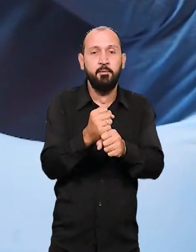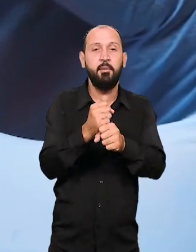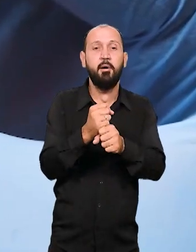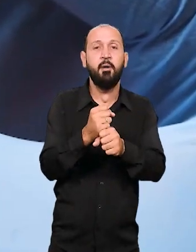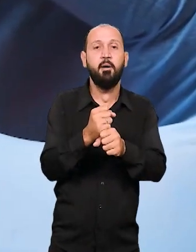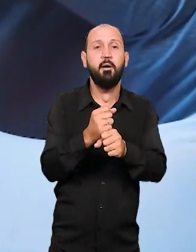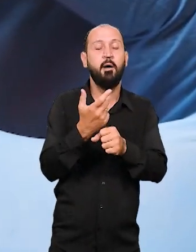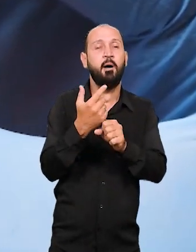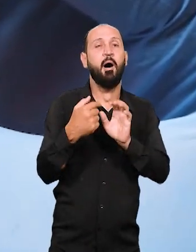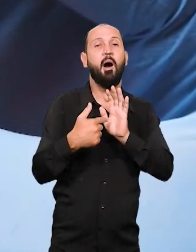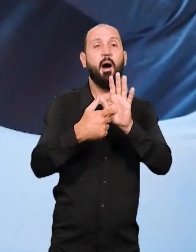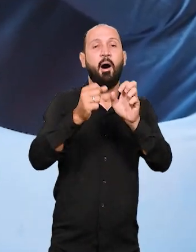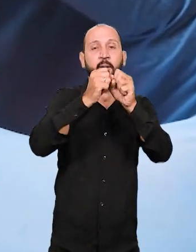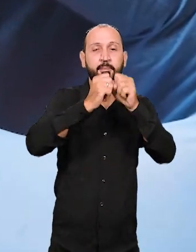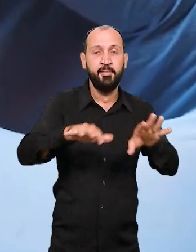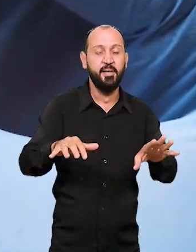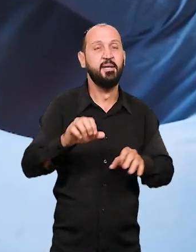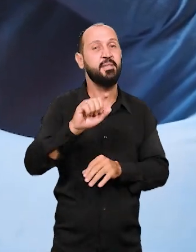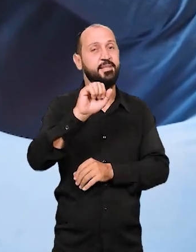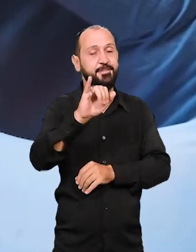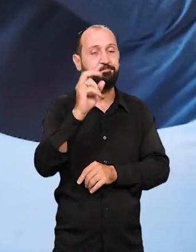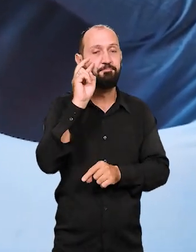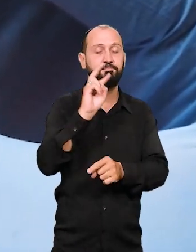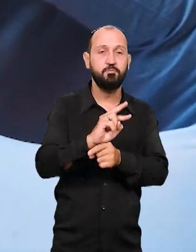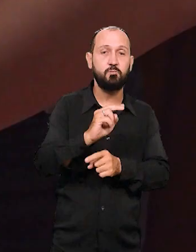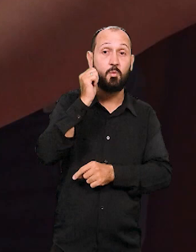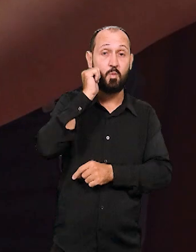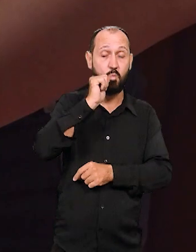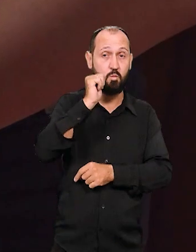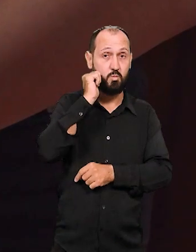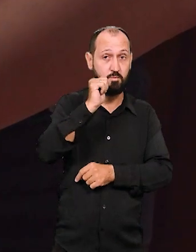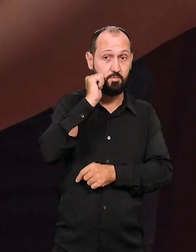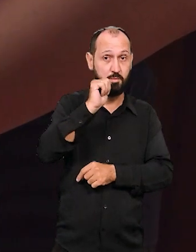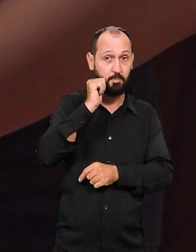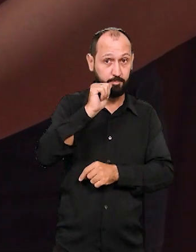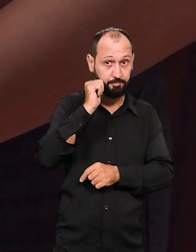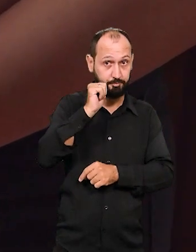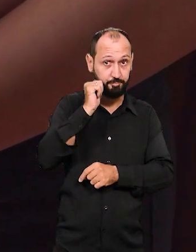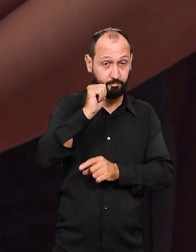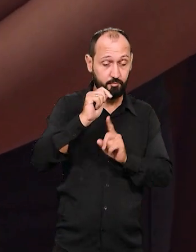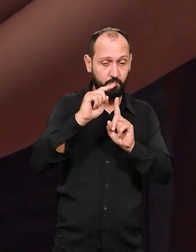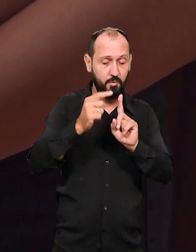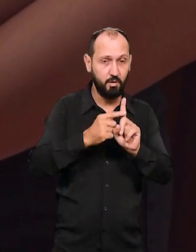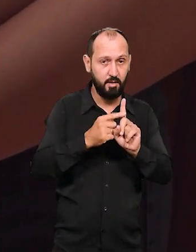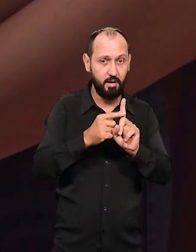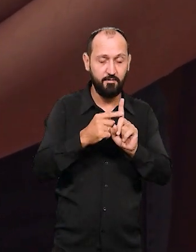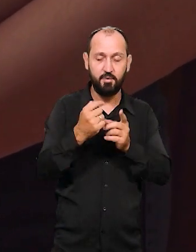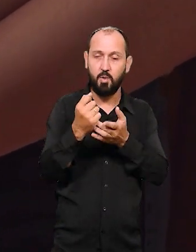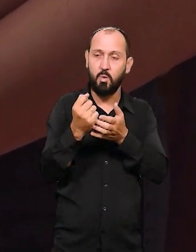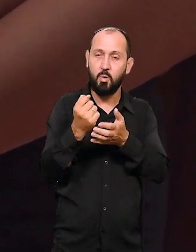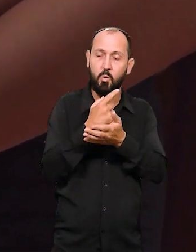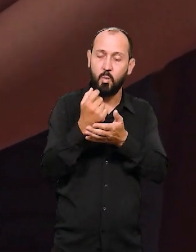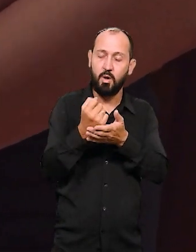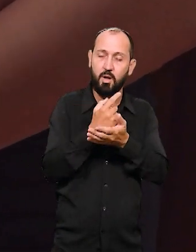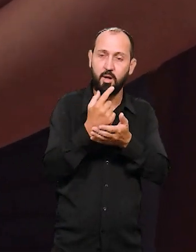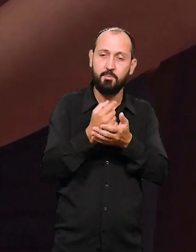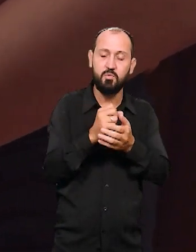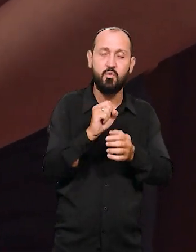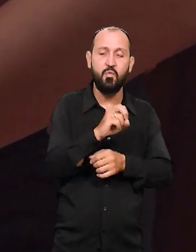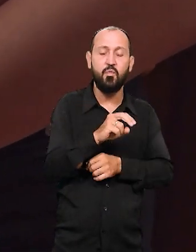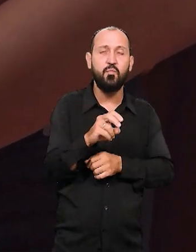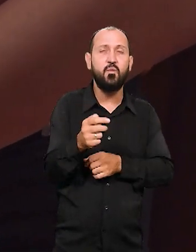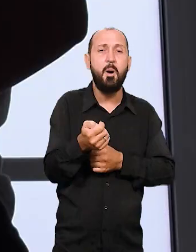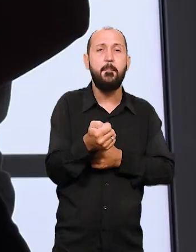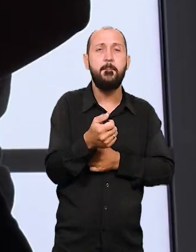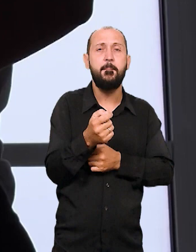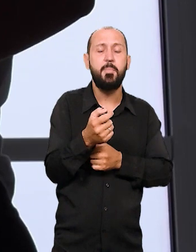mais, você não tem mais transmissão. Se a gente trata uma mulher grávida que vive com HIV com o coquetel, a quantidade